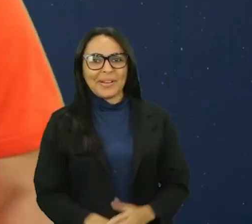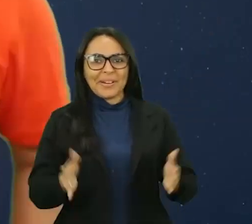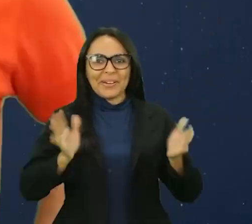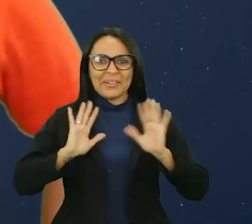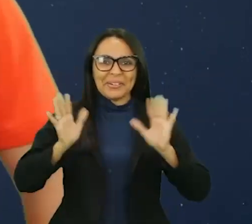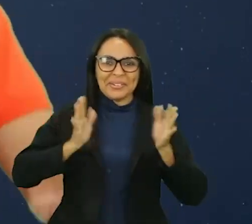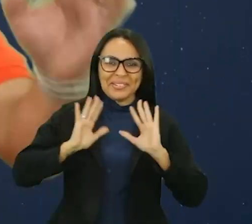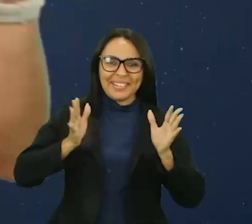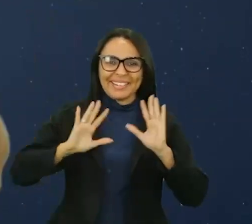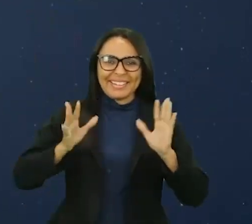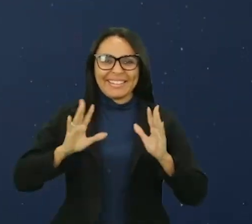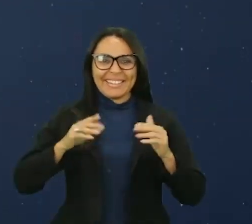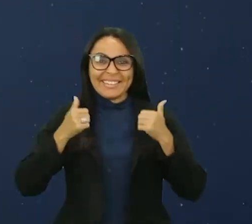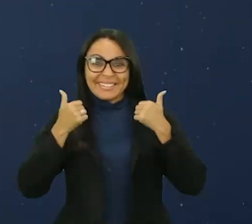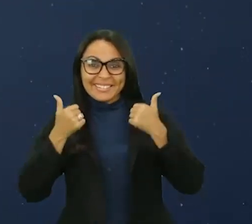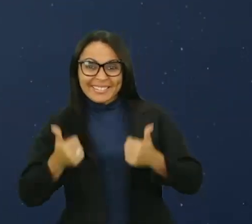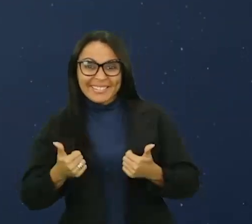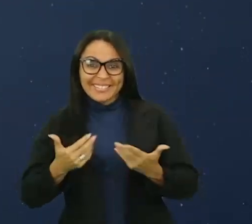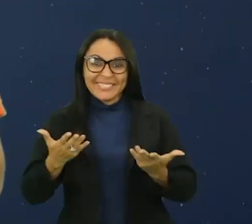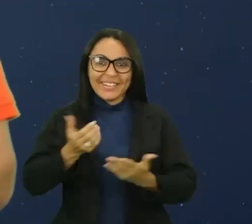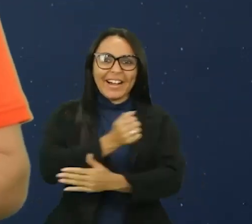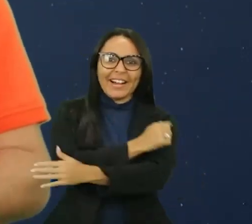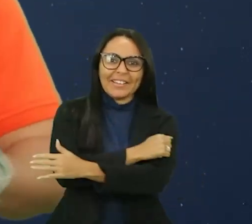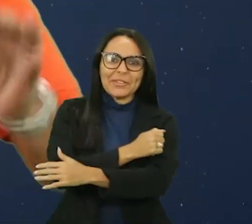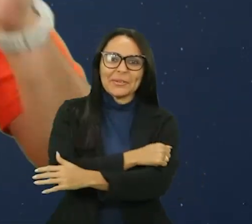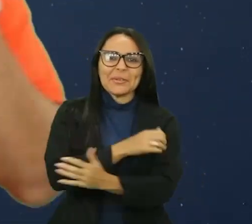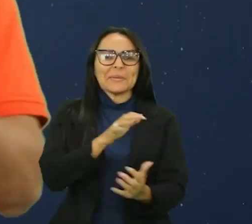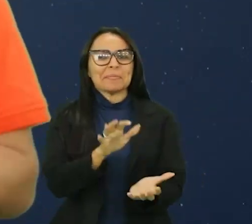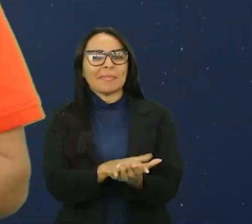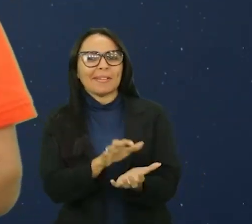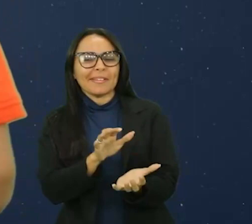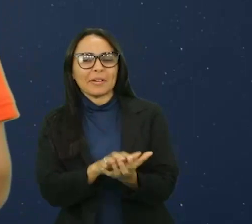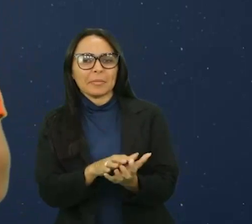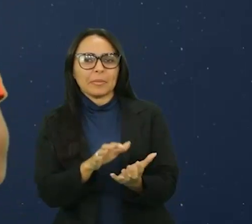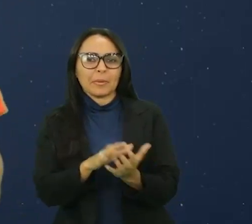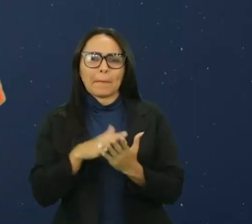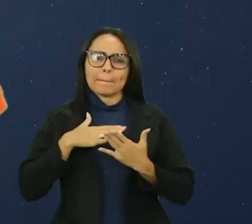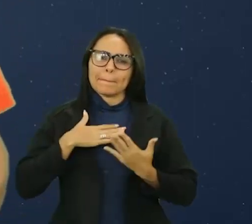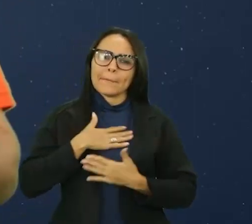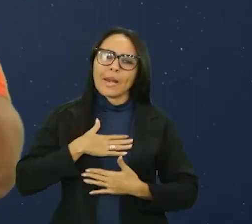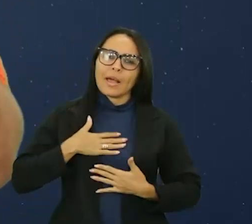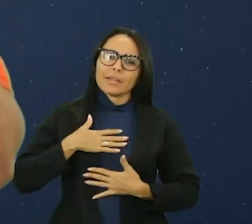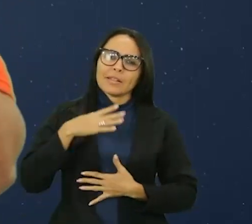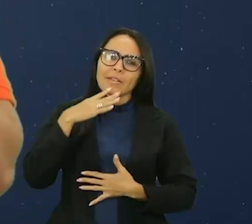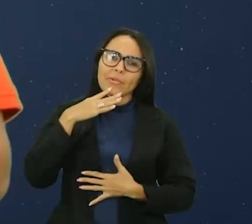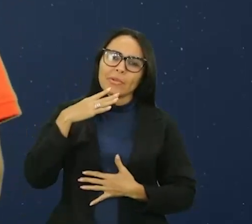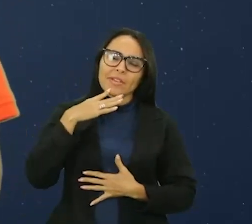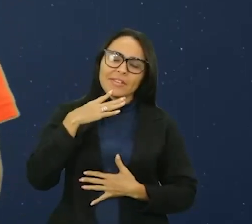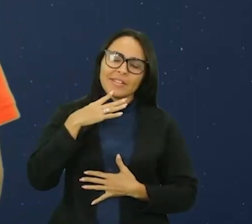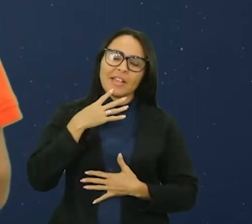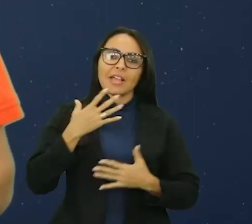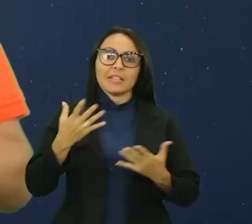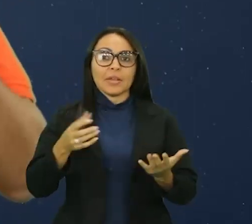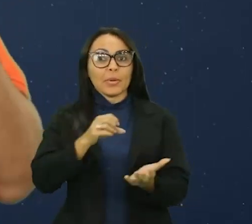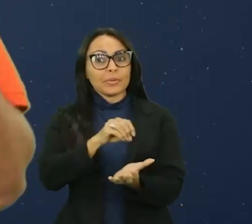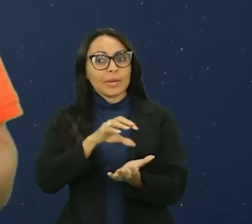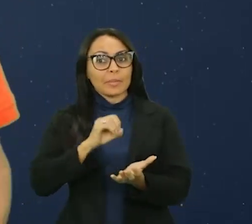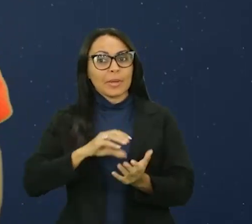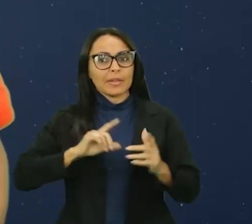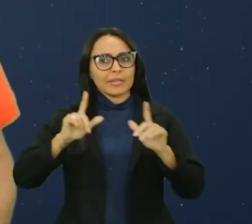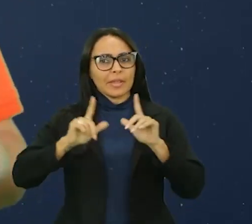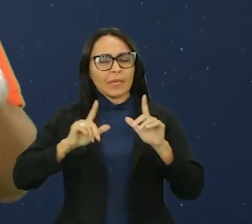Alô, alô você, estudante pernambucano, prazer em conhecê-lo. Esse é o EducaPE